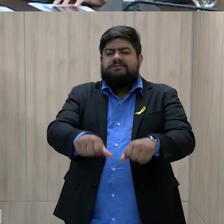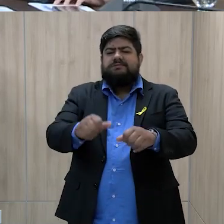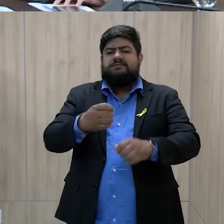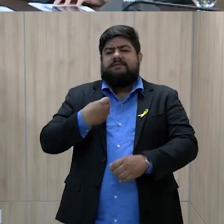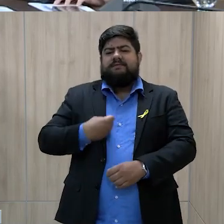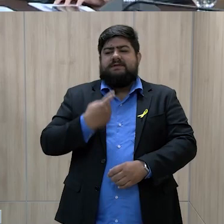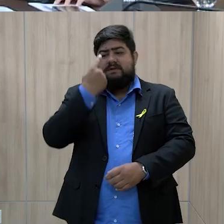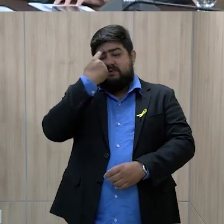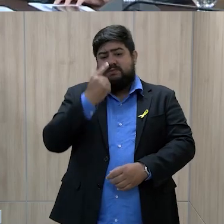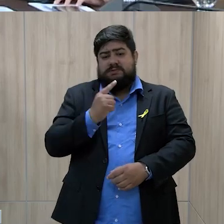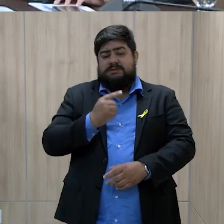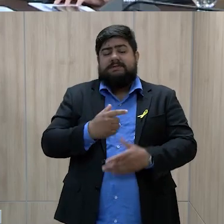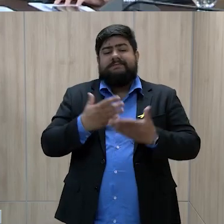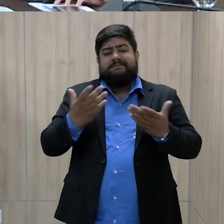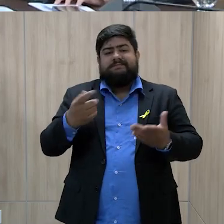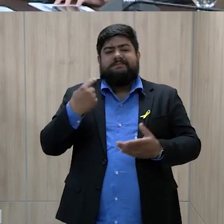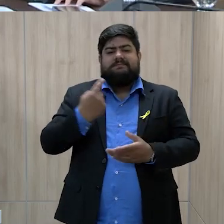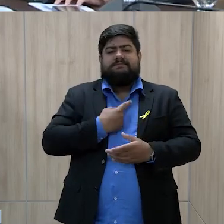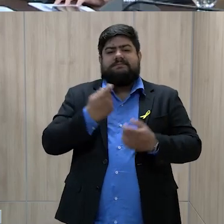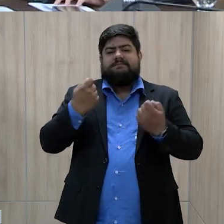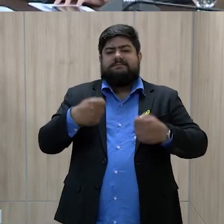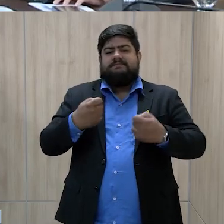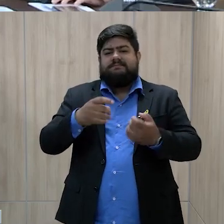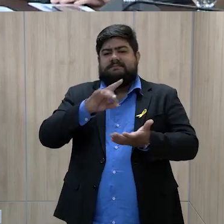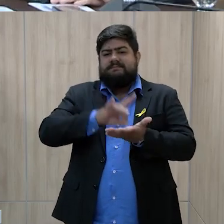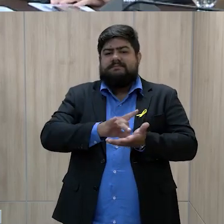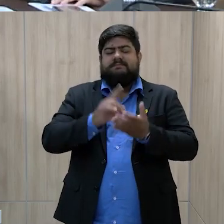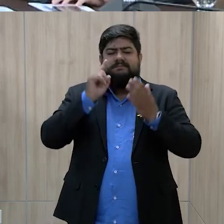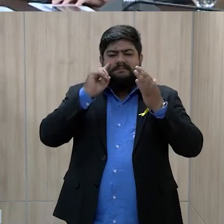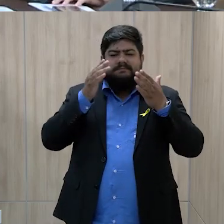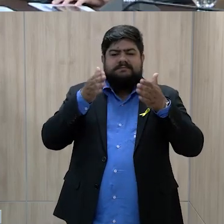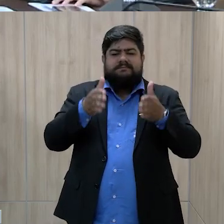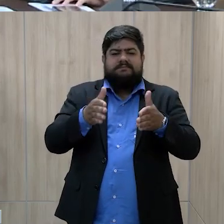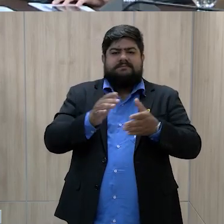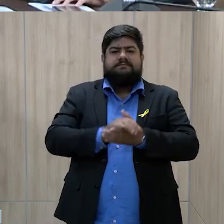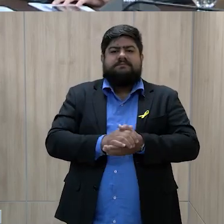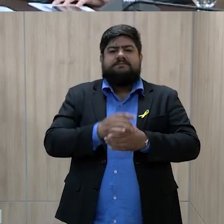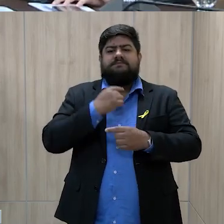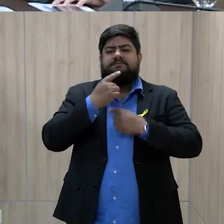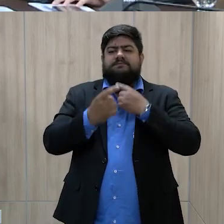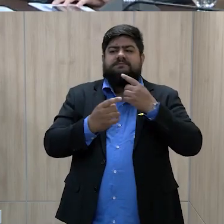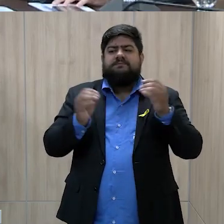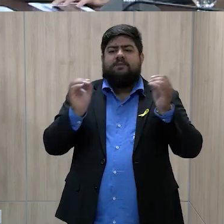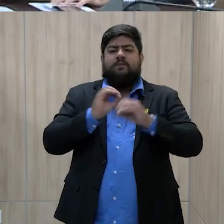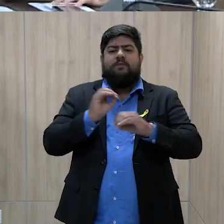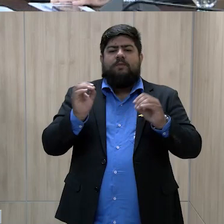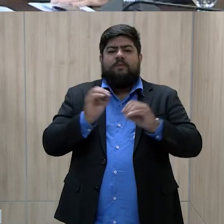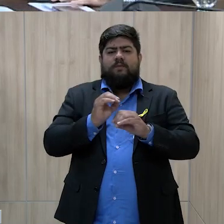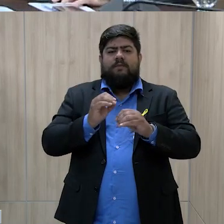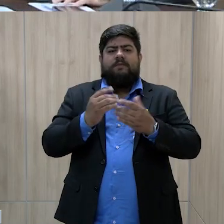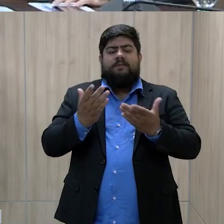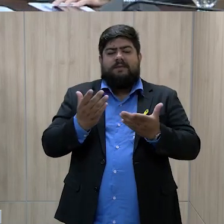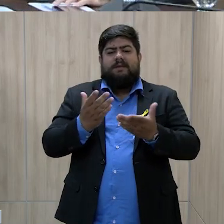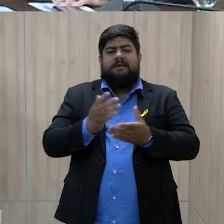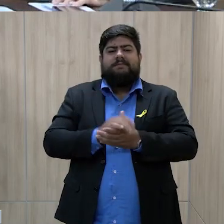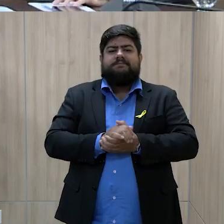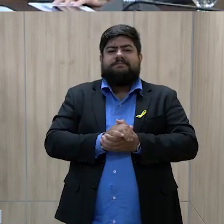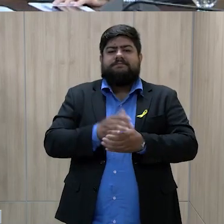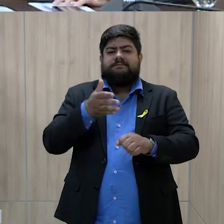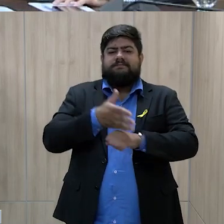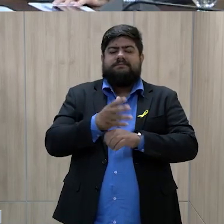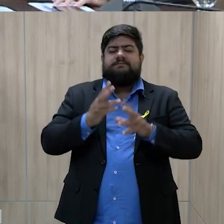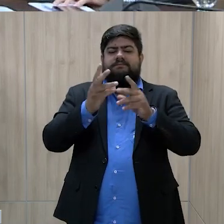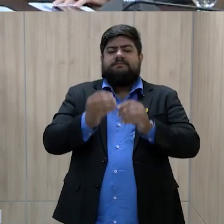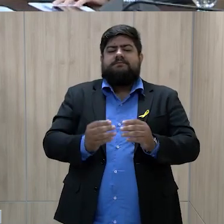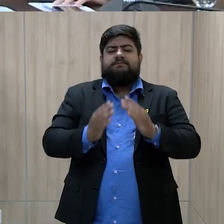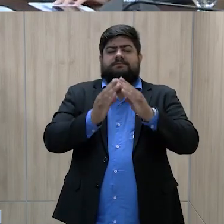destruir uma vida em um dia então a gente precisa estar realmente focado e Sem dúvida nenhuma o papel e